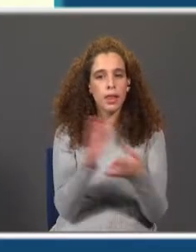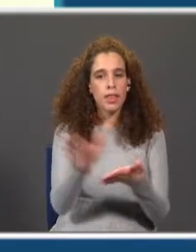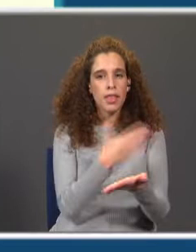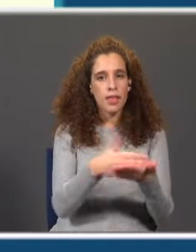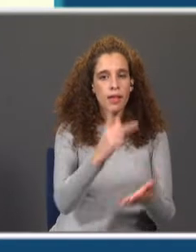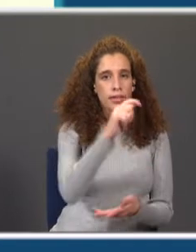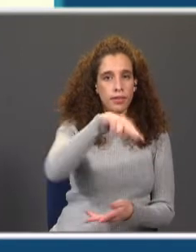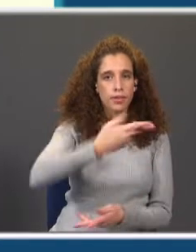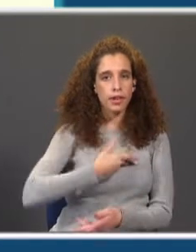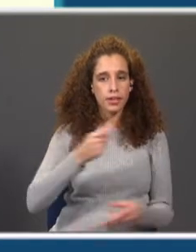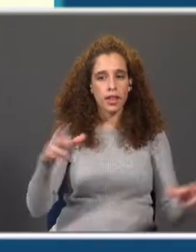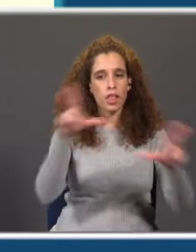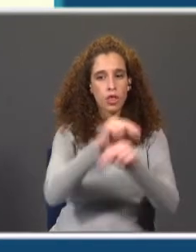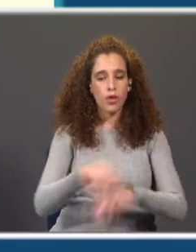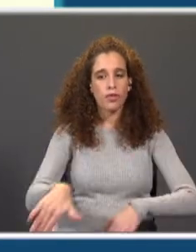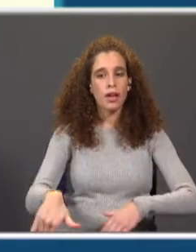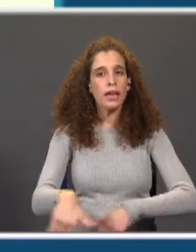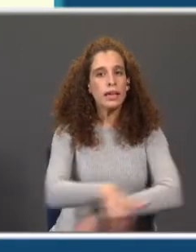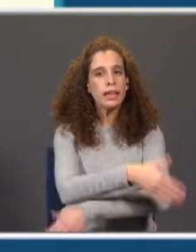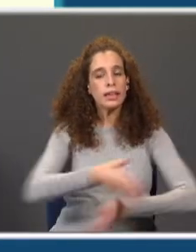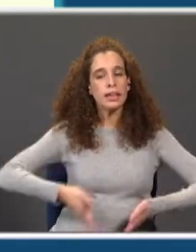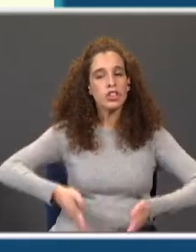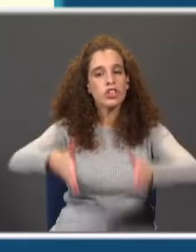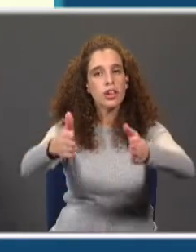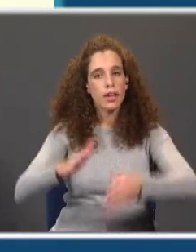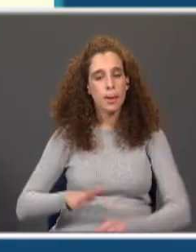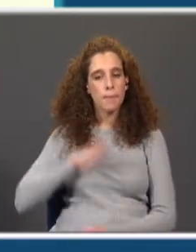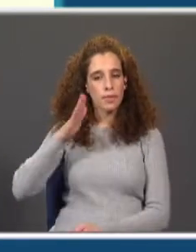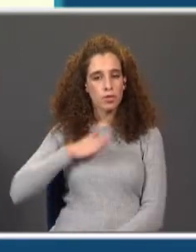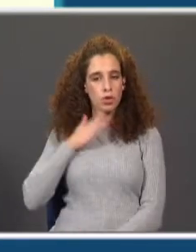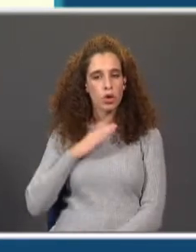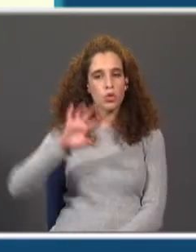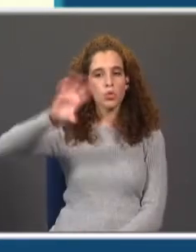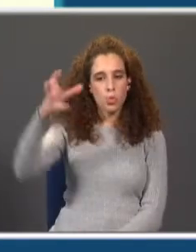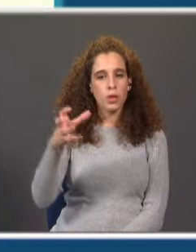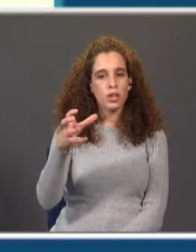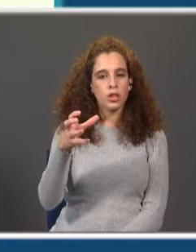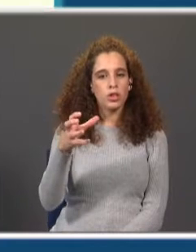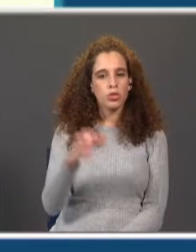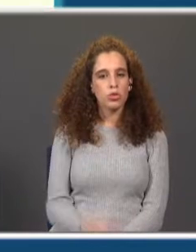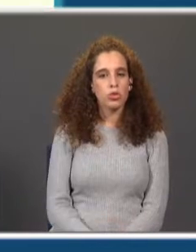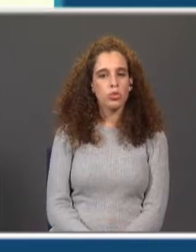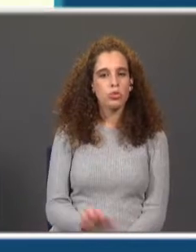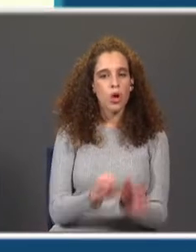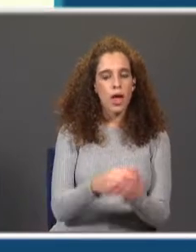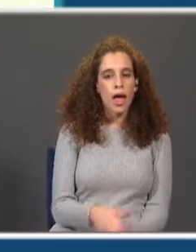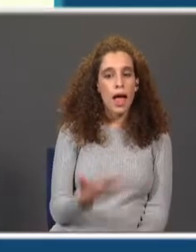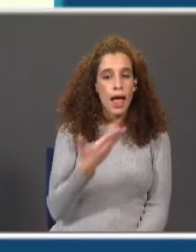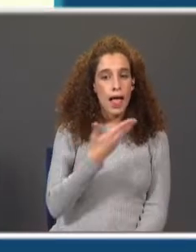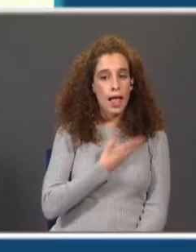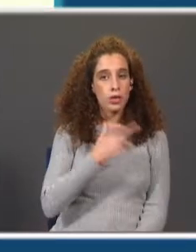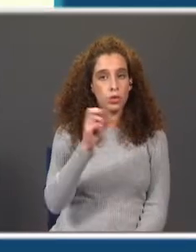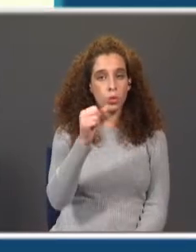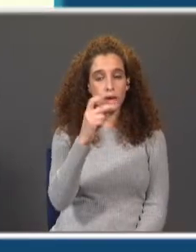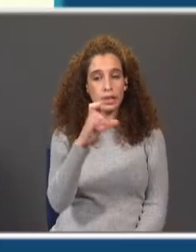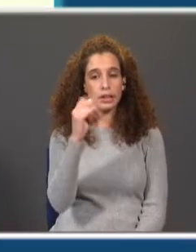Venda Nova e da Estrada Militar, num país cujos postos fronteiriços eram a drogaria do Sr. Jardim,